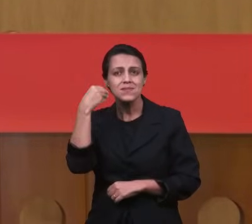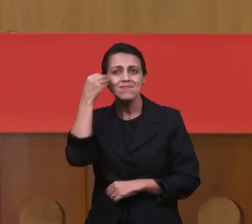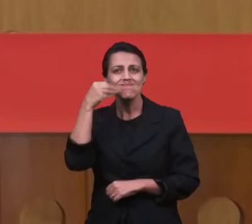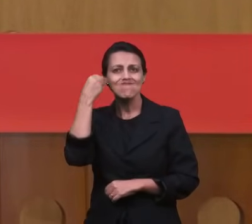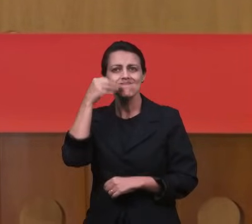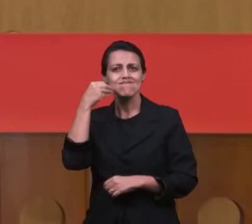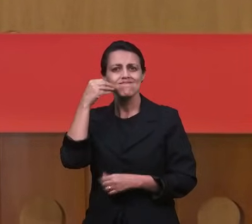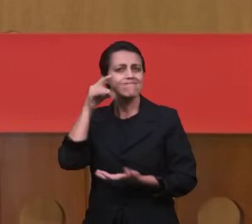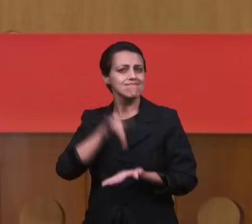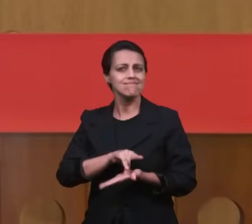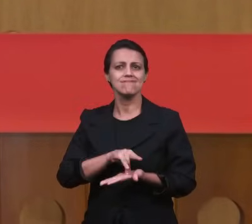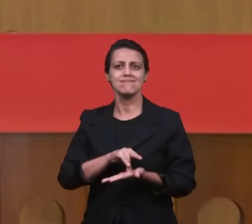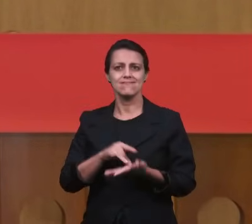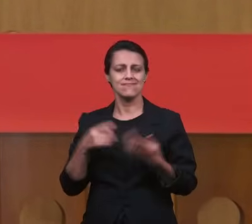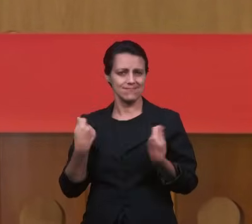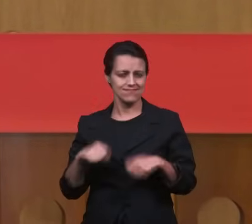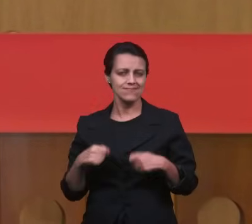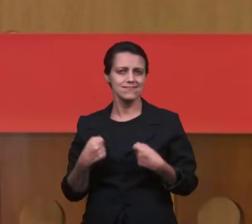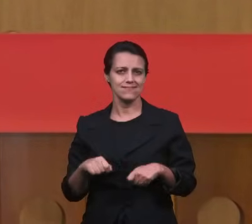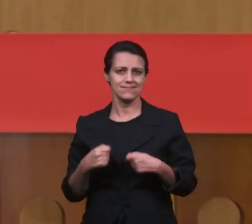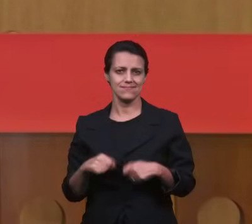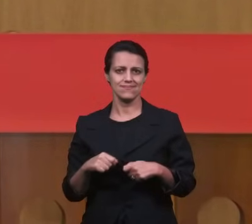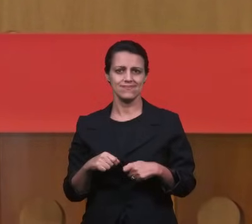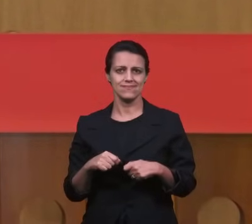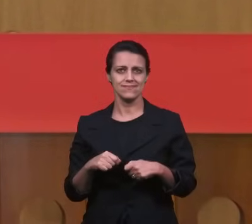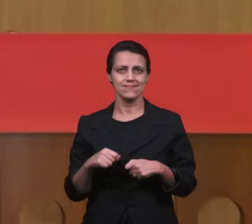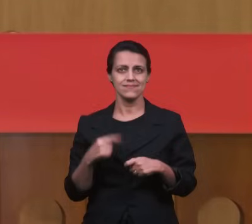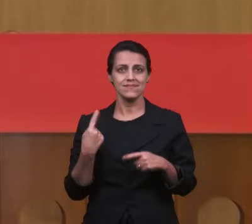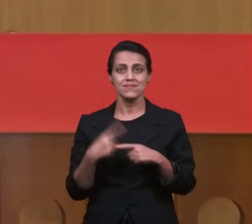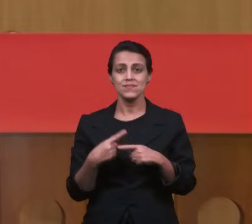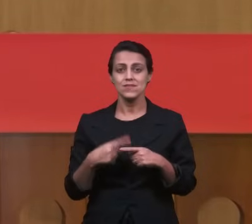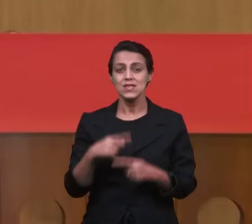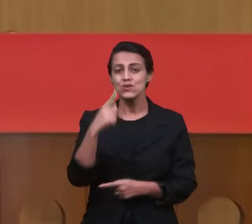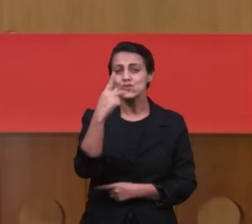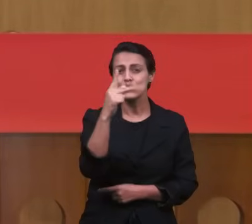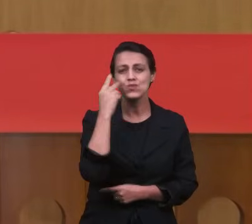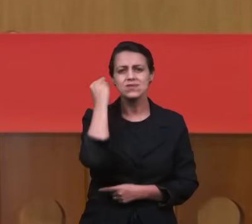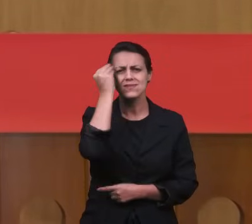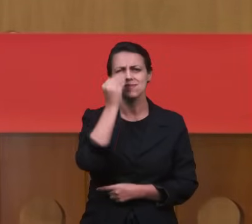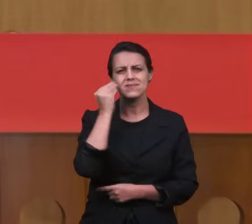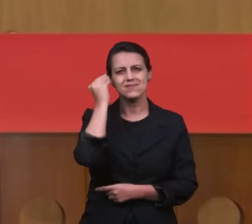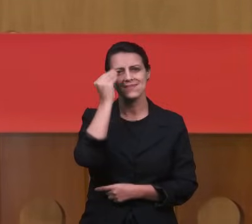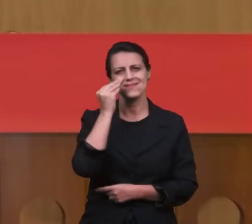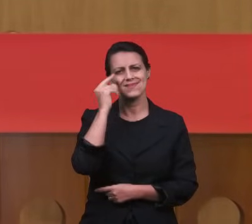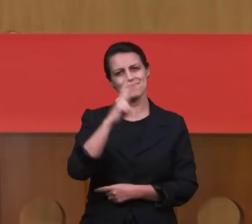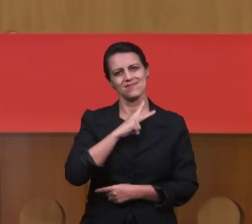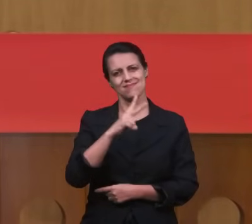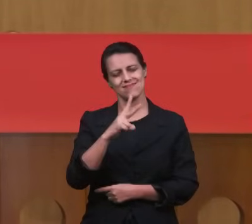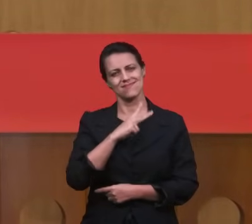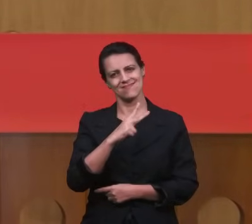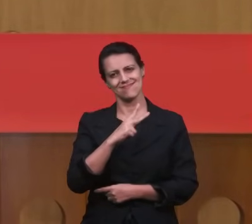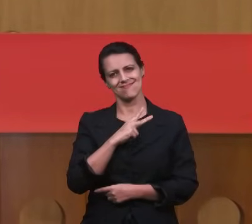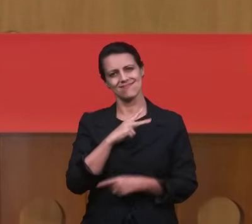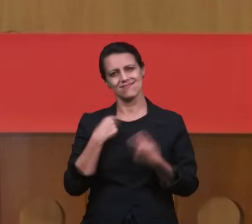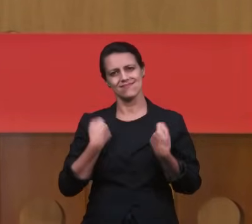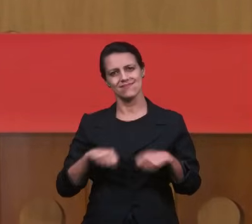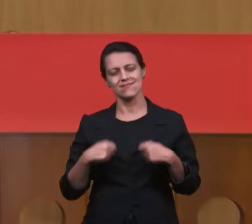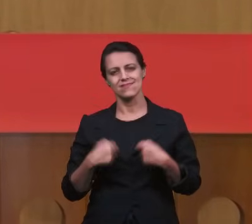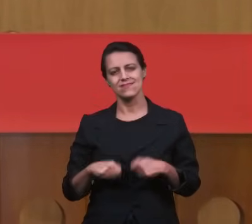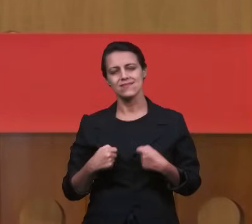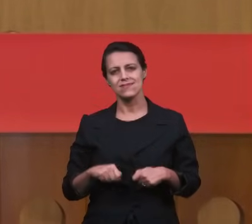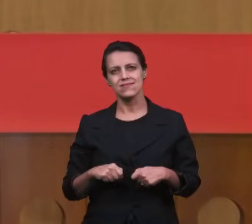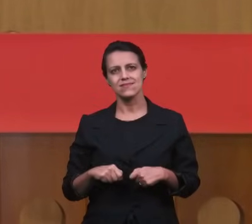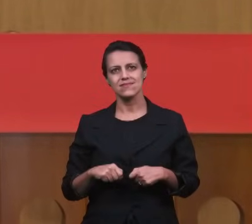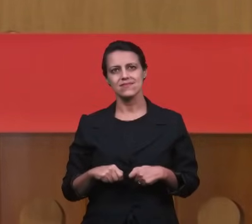aula lá, falou uma coisa, falou outra, mas olha, a sua experiência é a sua grande necessidade. O profeta,